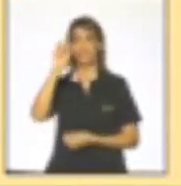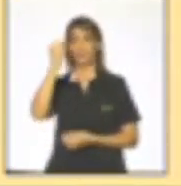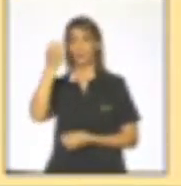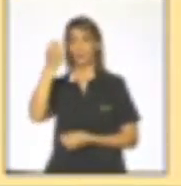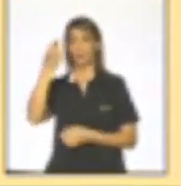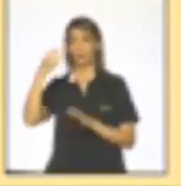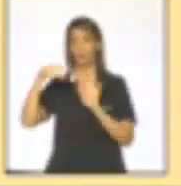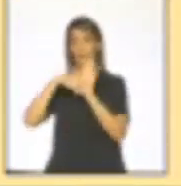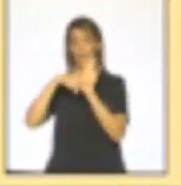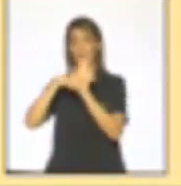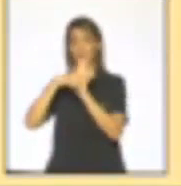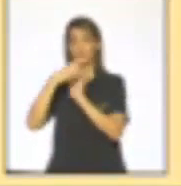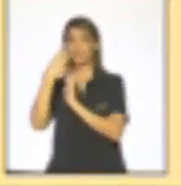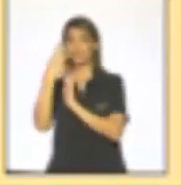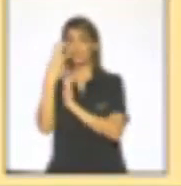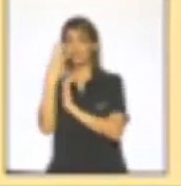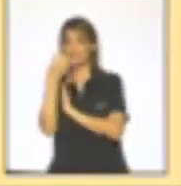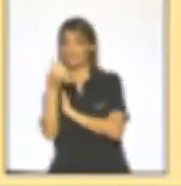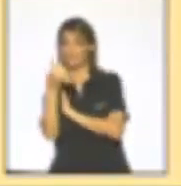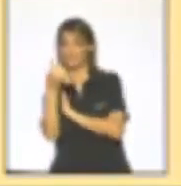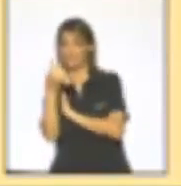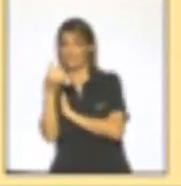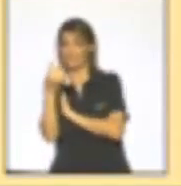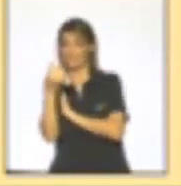36 sobram 2.